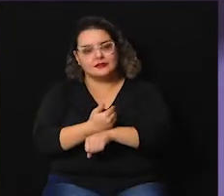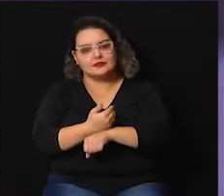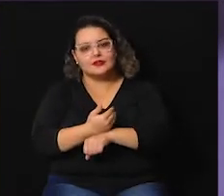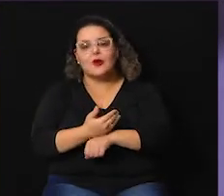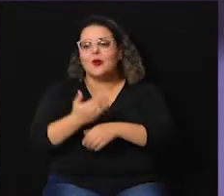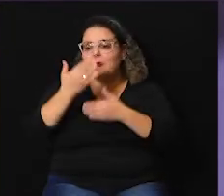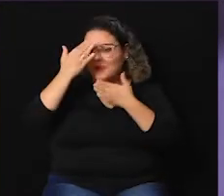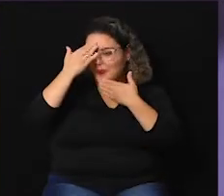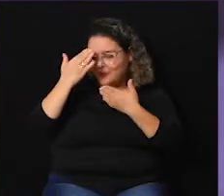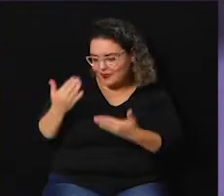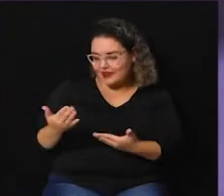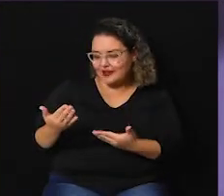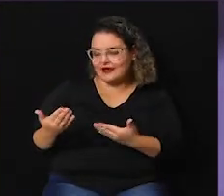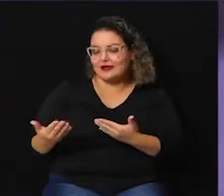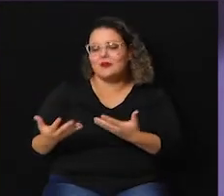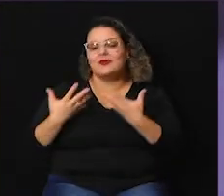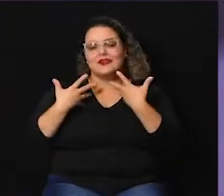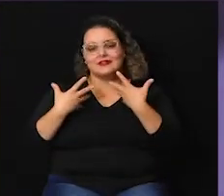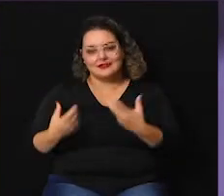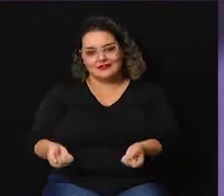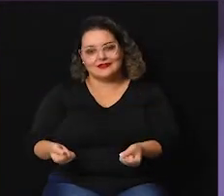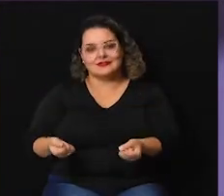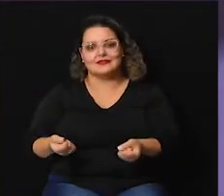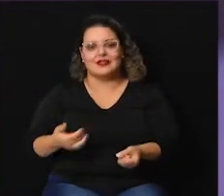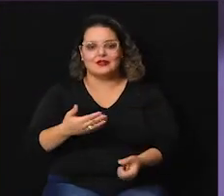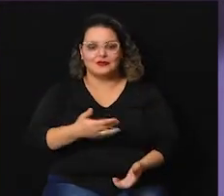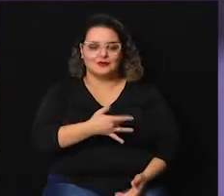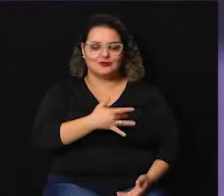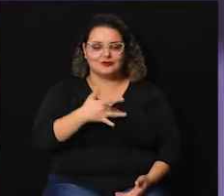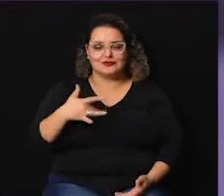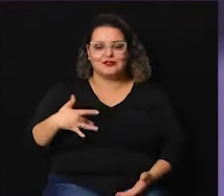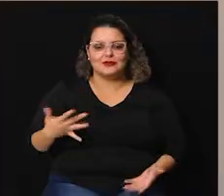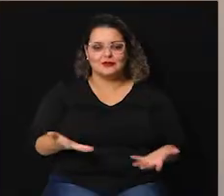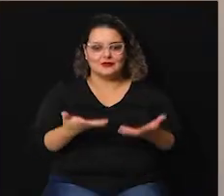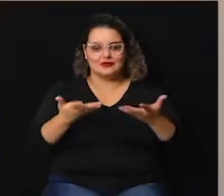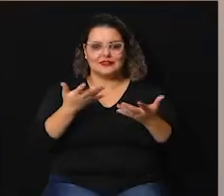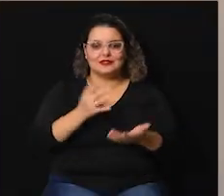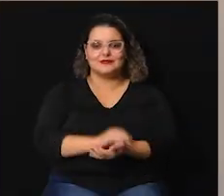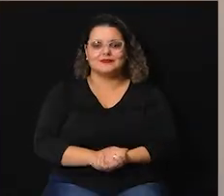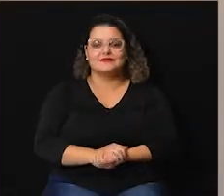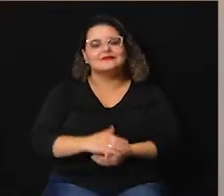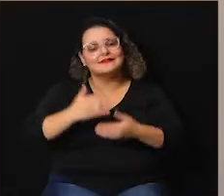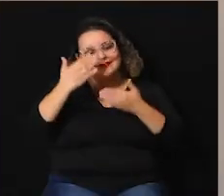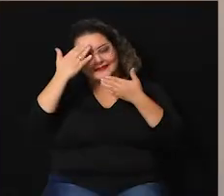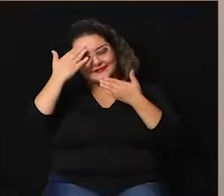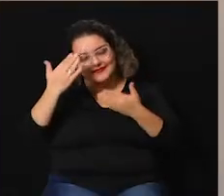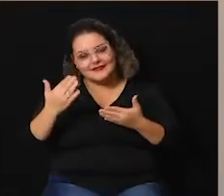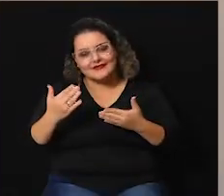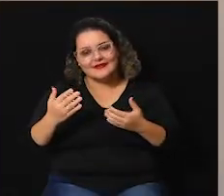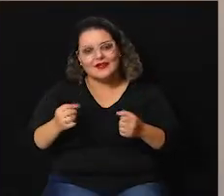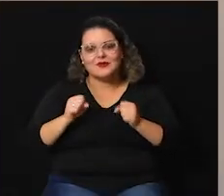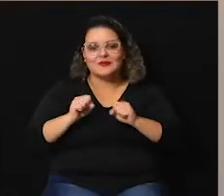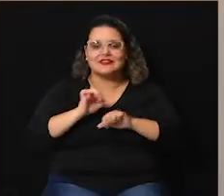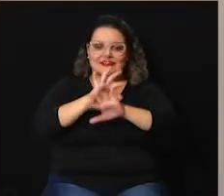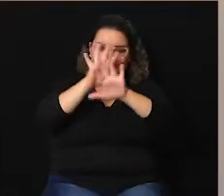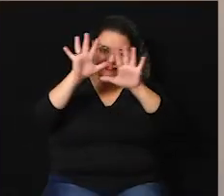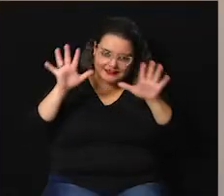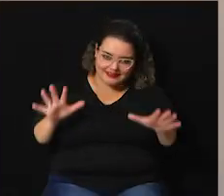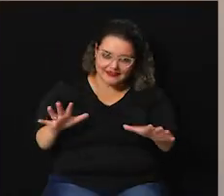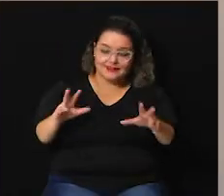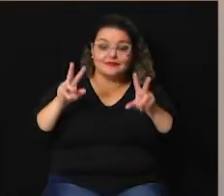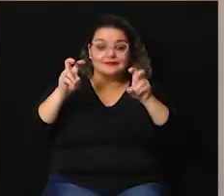bate-papo, muito obrigada, viu, por aceitar o convite aqui do Saúde é Vida. Eu que agradeço poder esclarecer um pouco